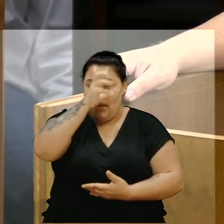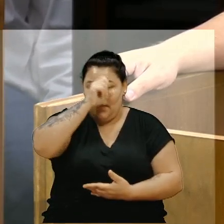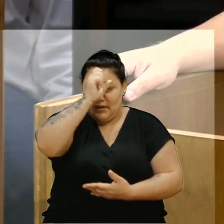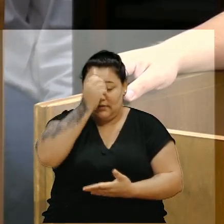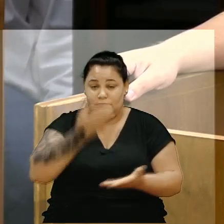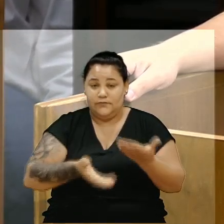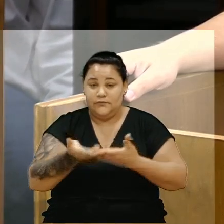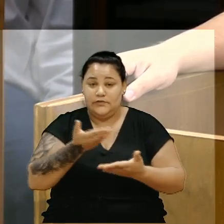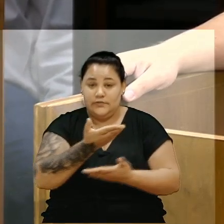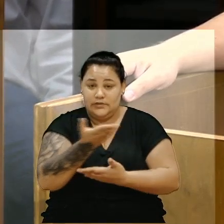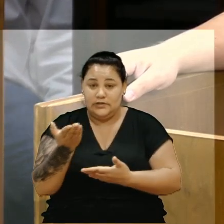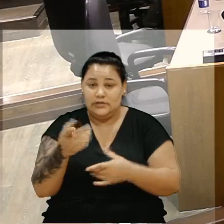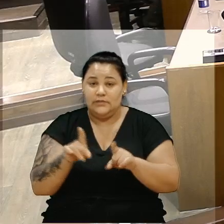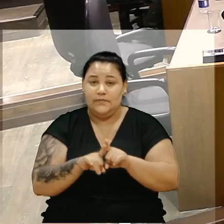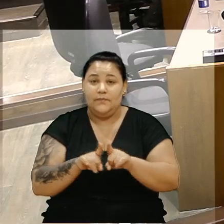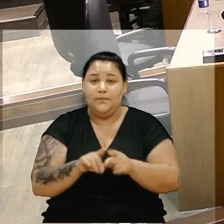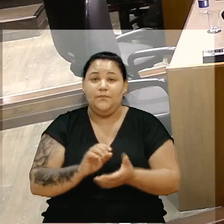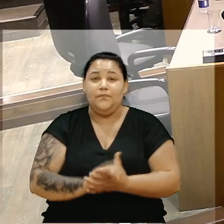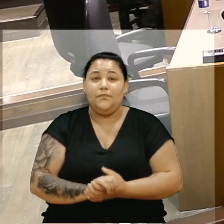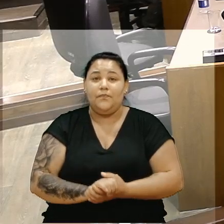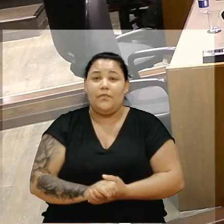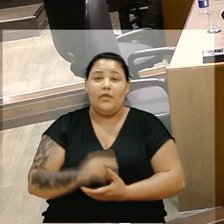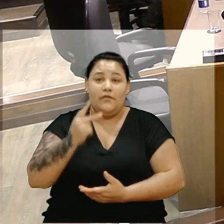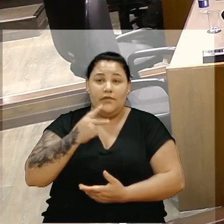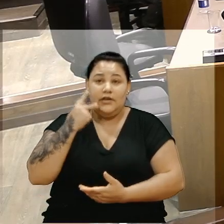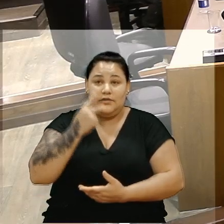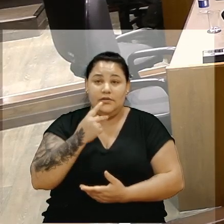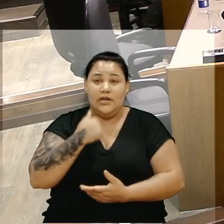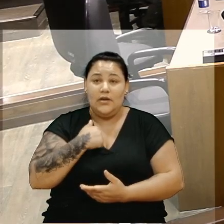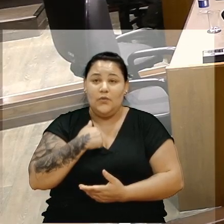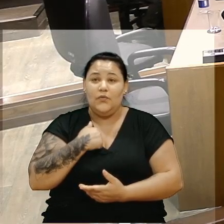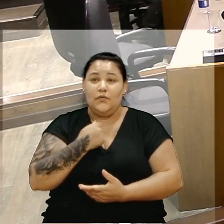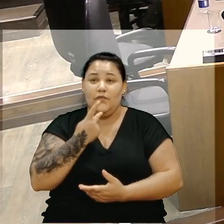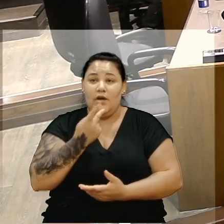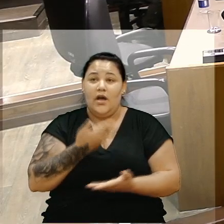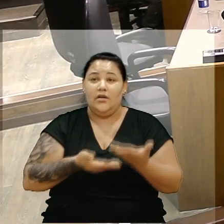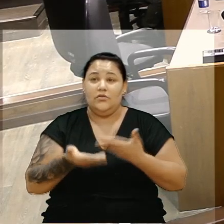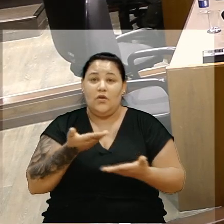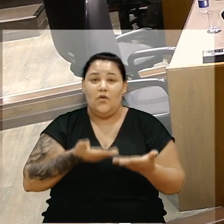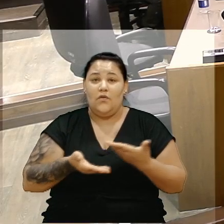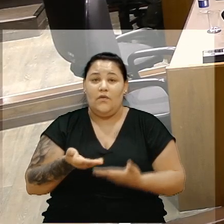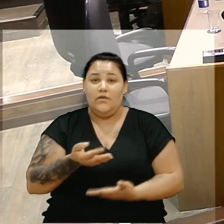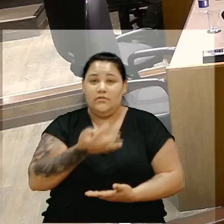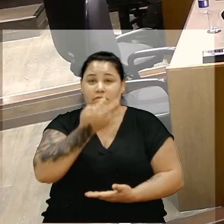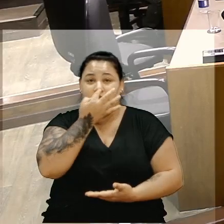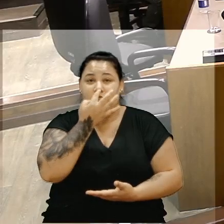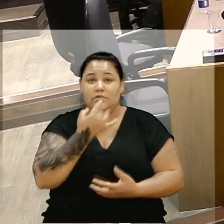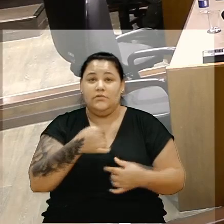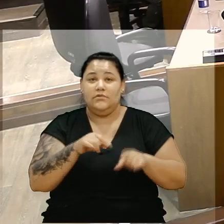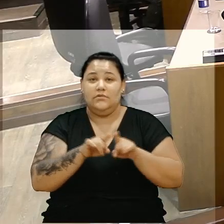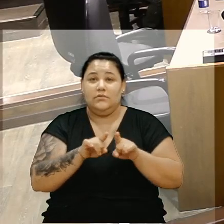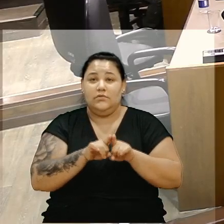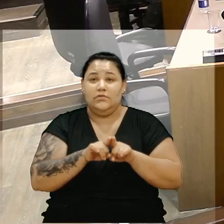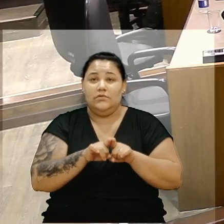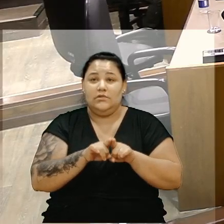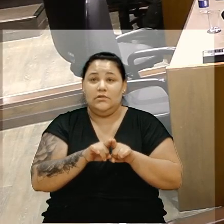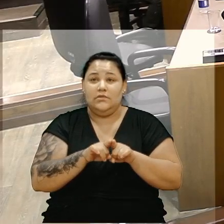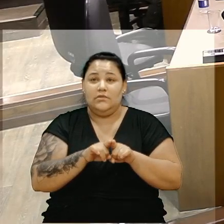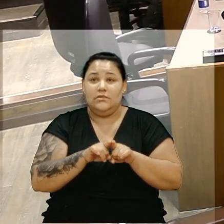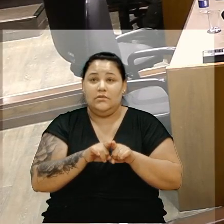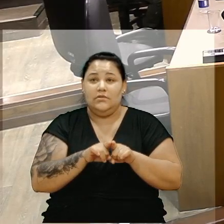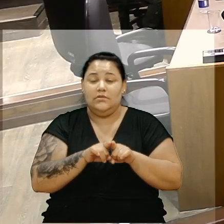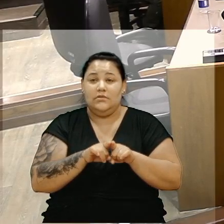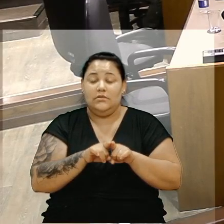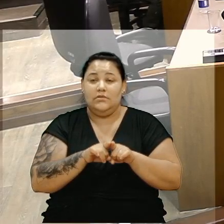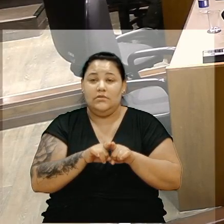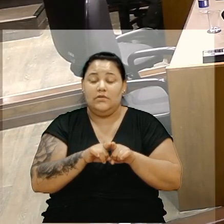De imediato, vereador. Vereador Daniel, eu estendo a minha admiração ao senhor, agradeço a gentileza do senhor. Estava comentando com o servidor da casa